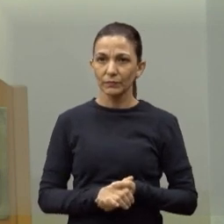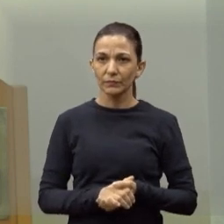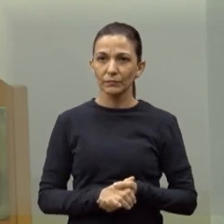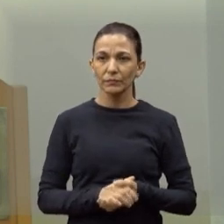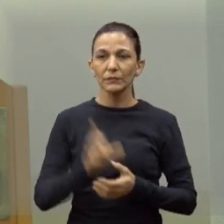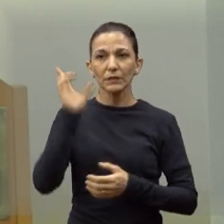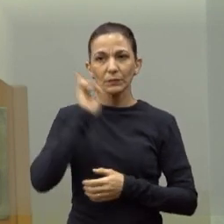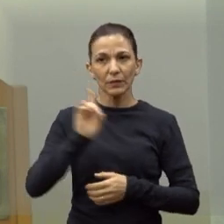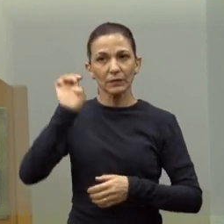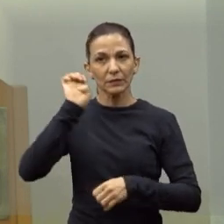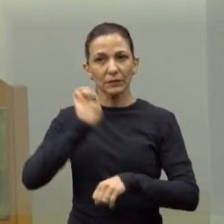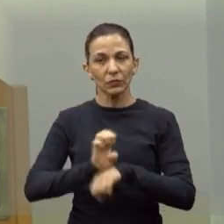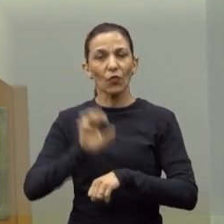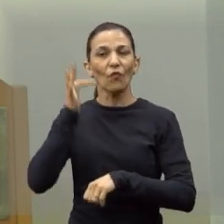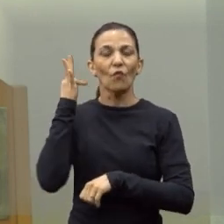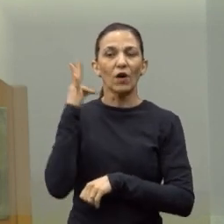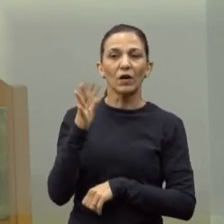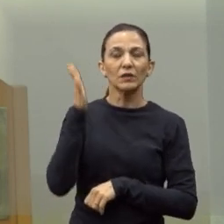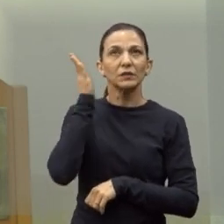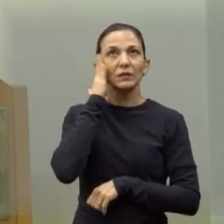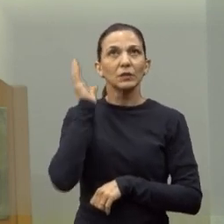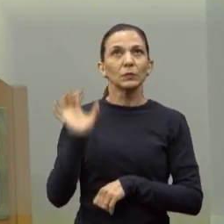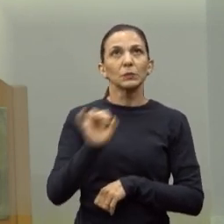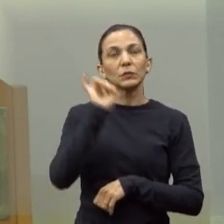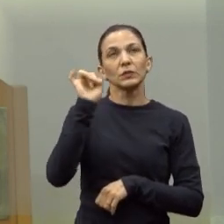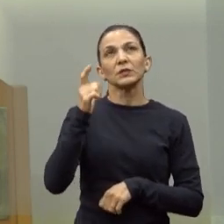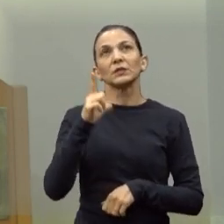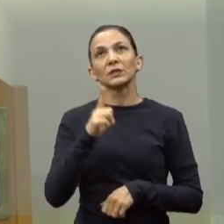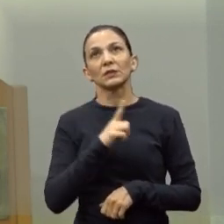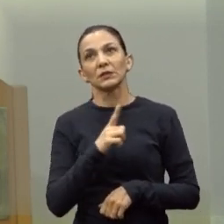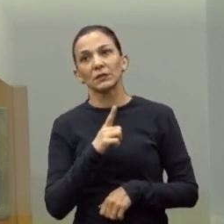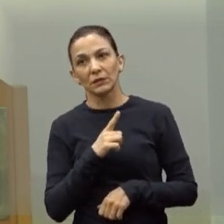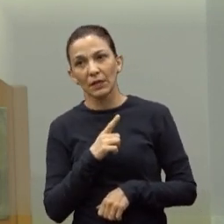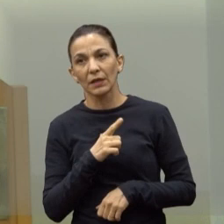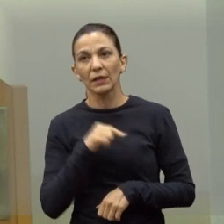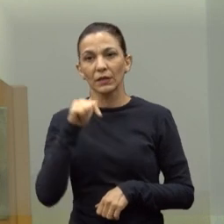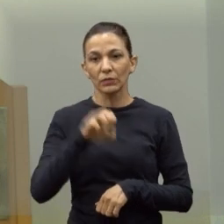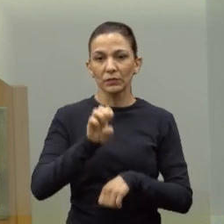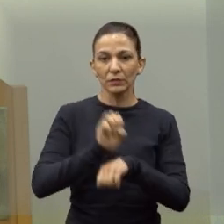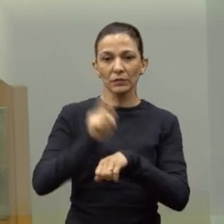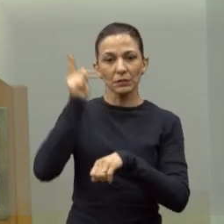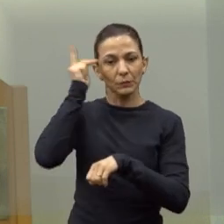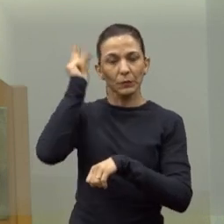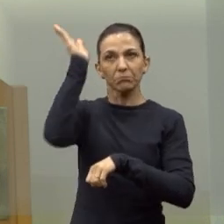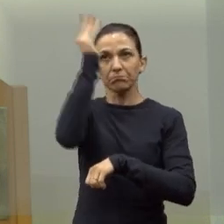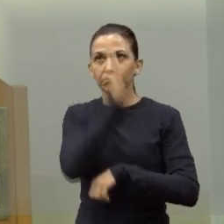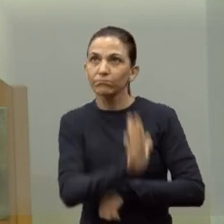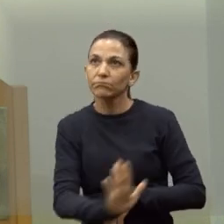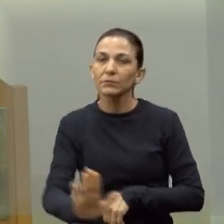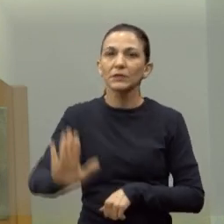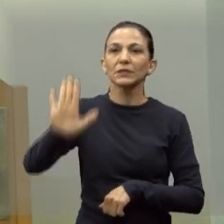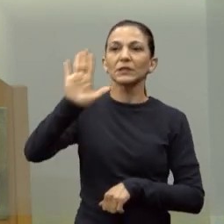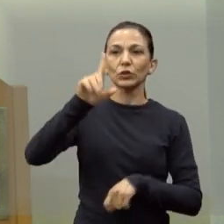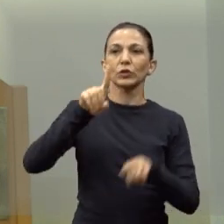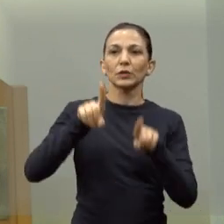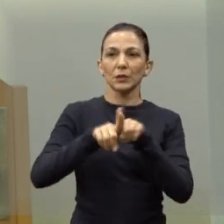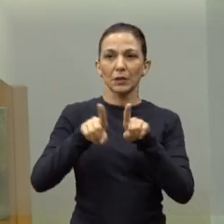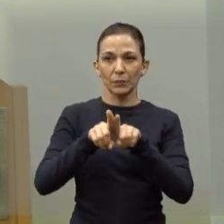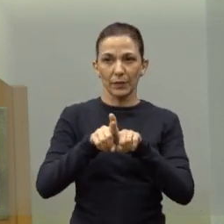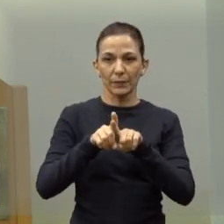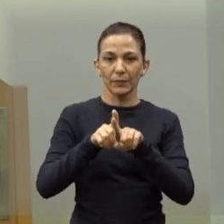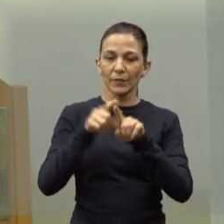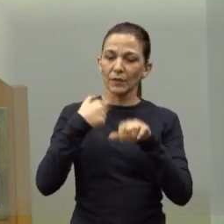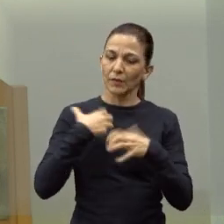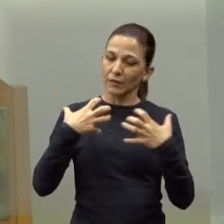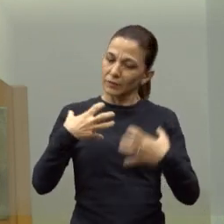Federal a gente sabe a importância que era Araraquara tem no mapa do estado de São Paulo e no Brasil né Então para mim é